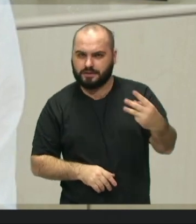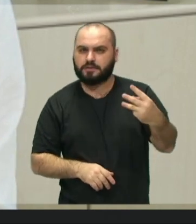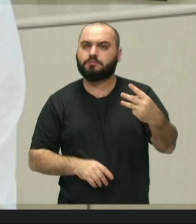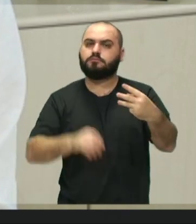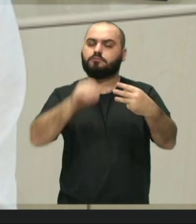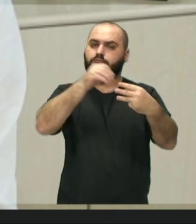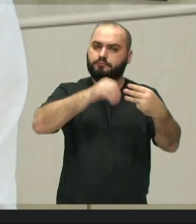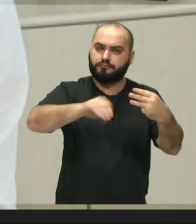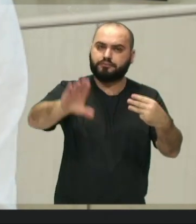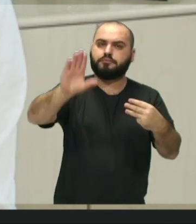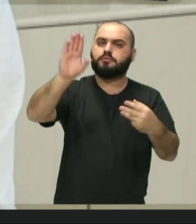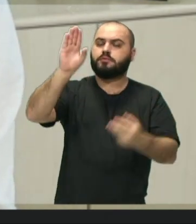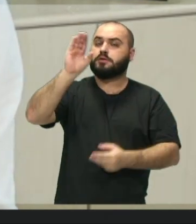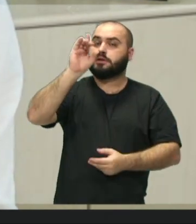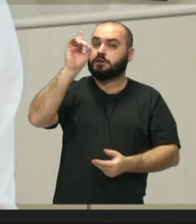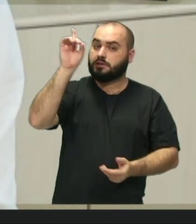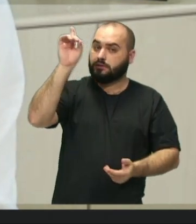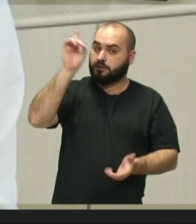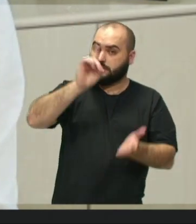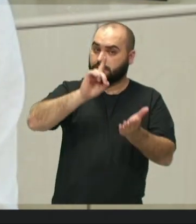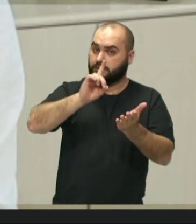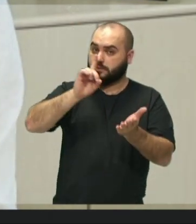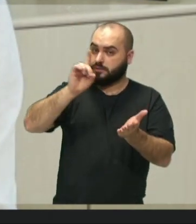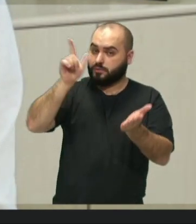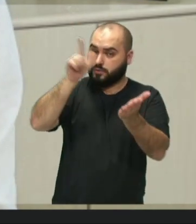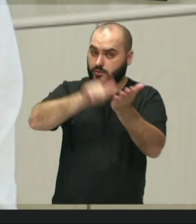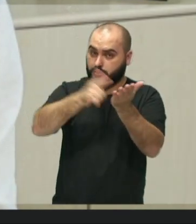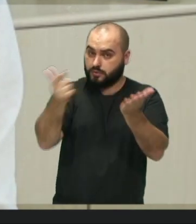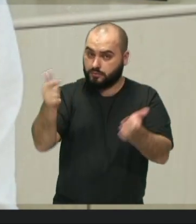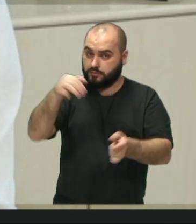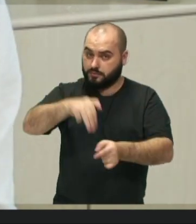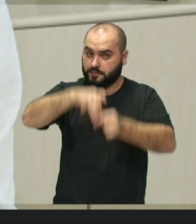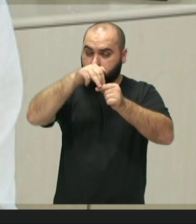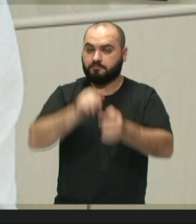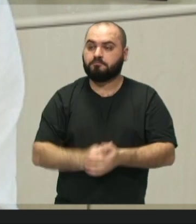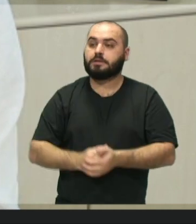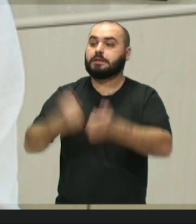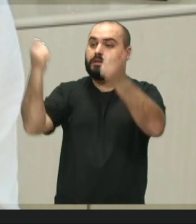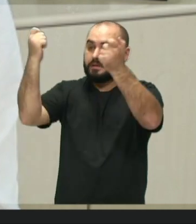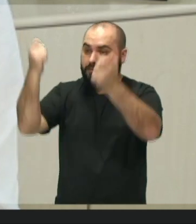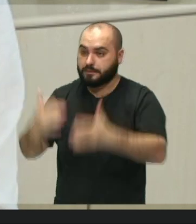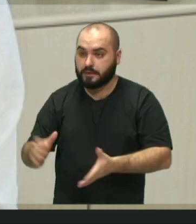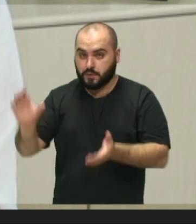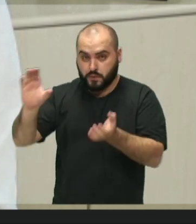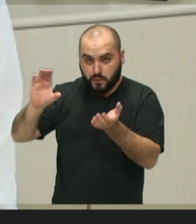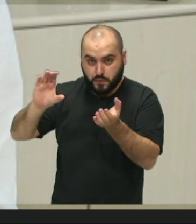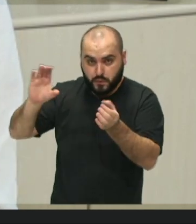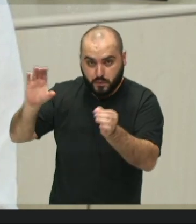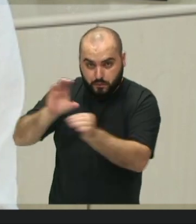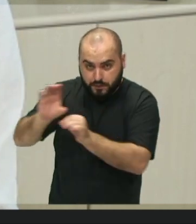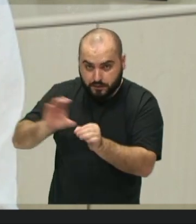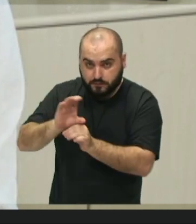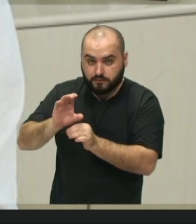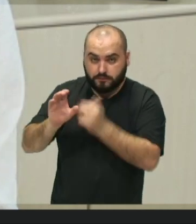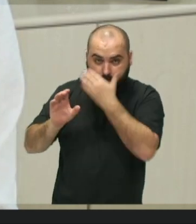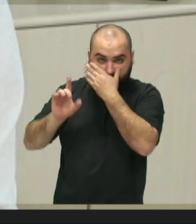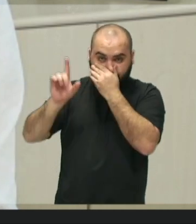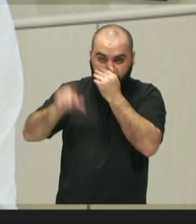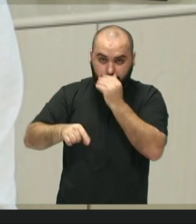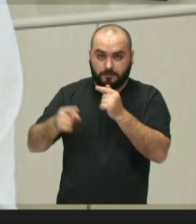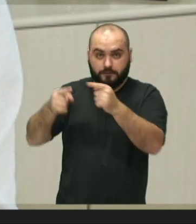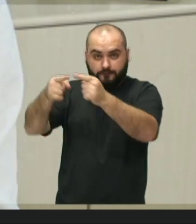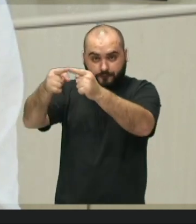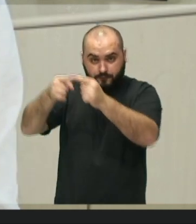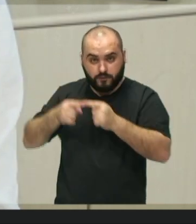publicada no Diário Oficial do Município, determinando que há uma comissão, uma sindicância, conduzida exclusivamente por servidores